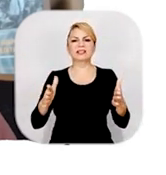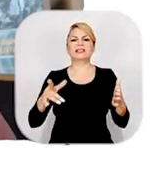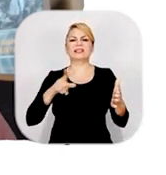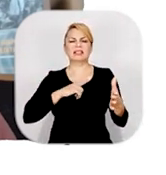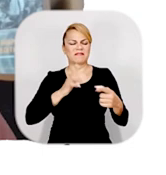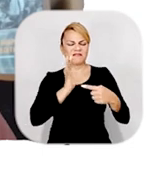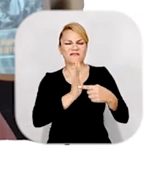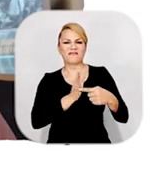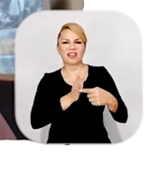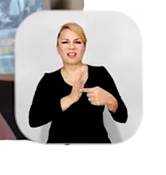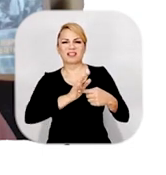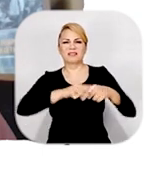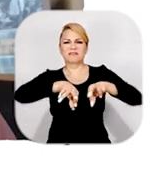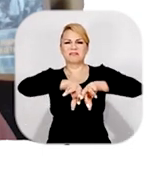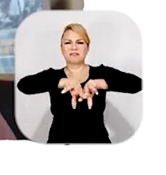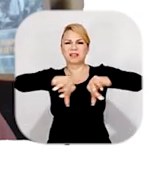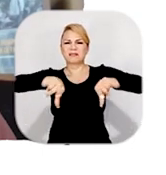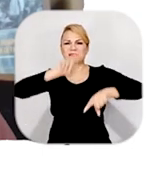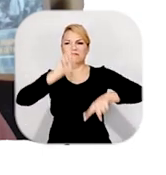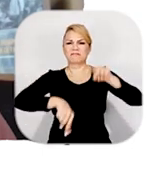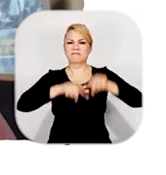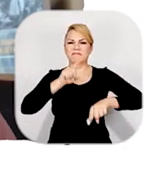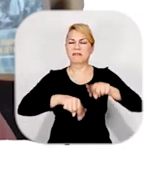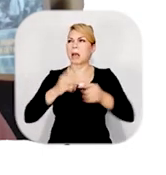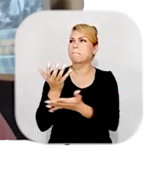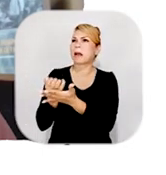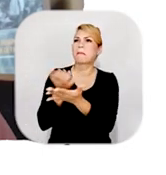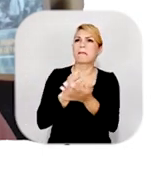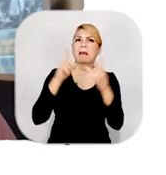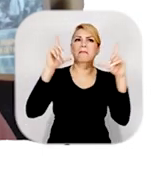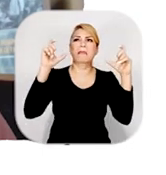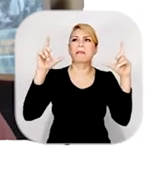aparelhos, e para criar uma documentação muito,